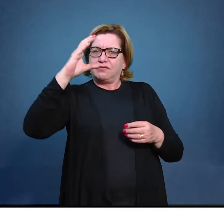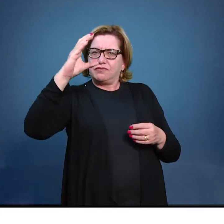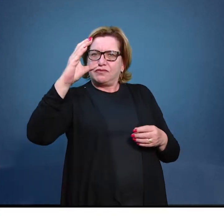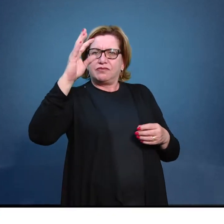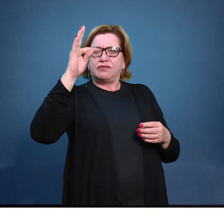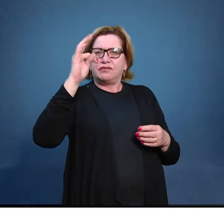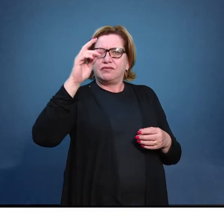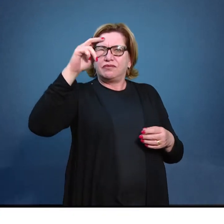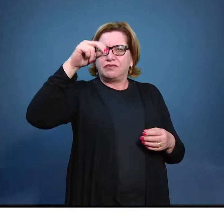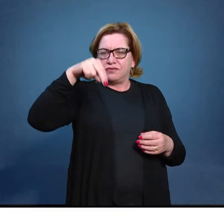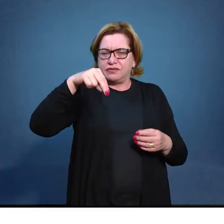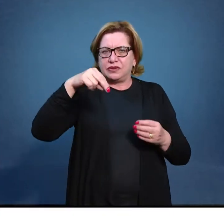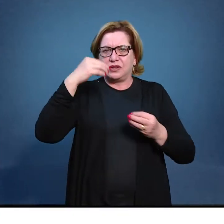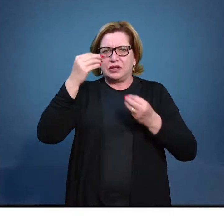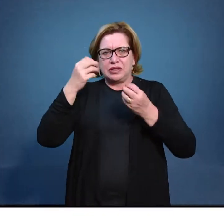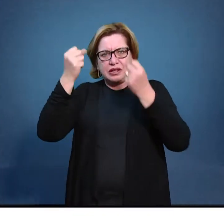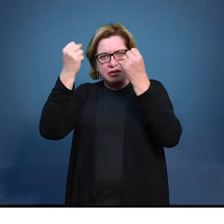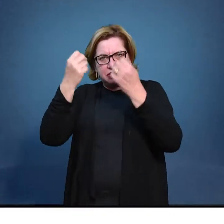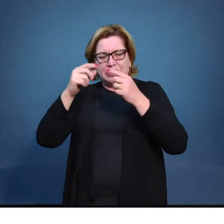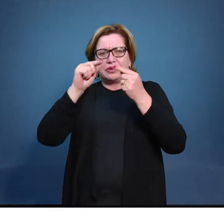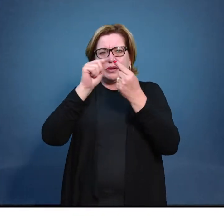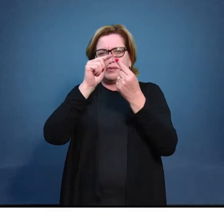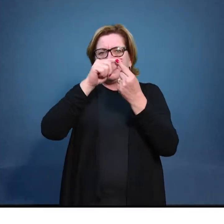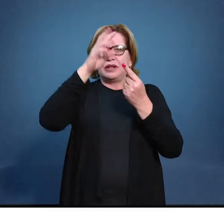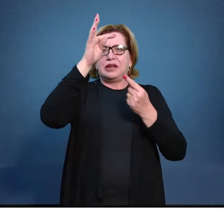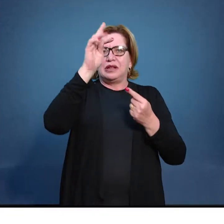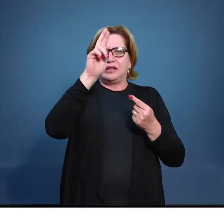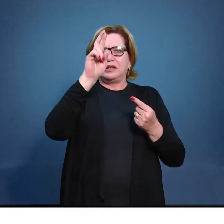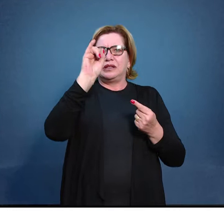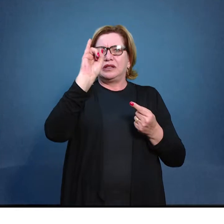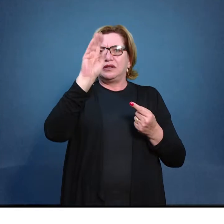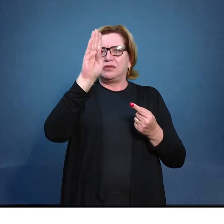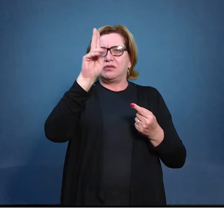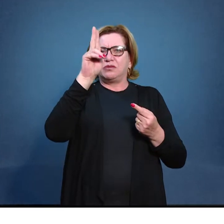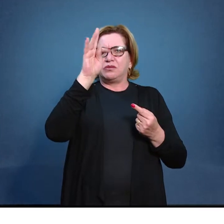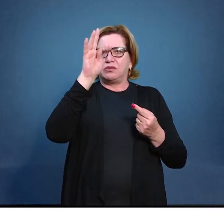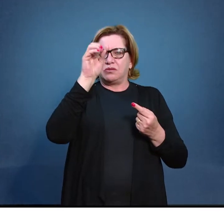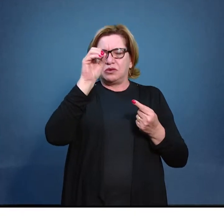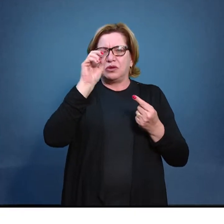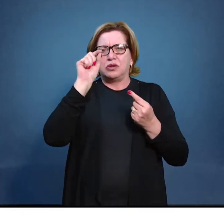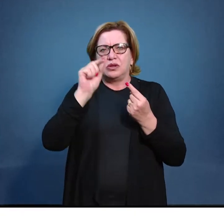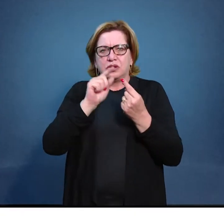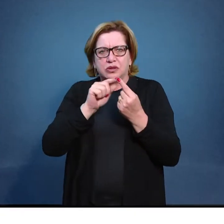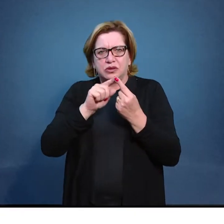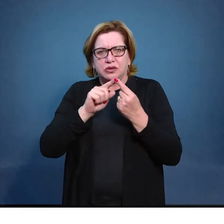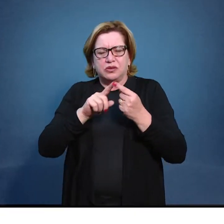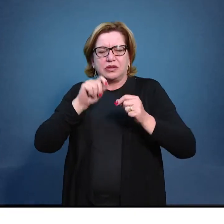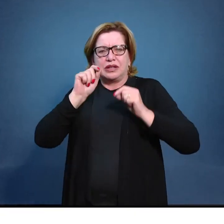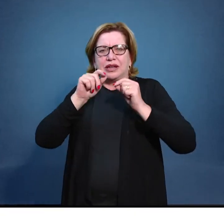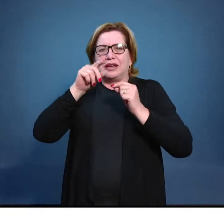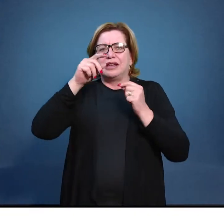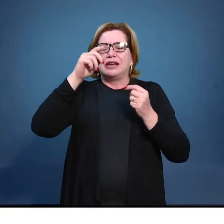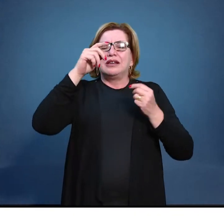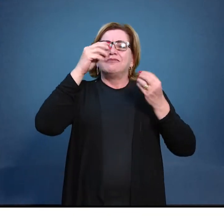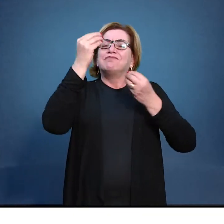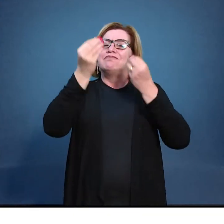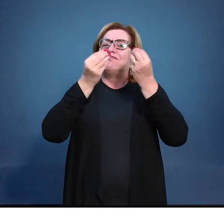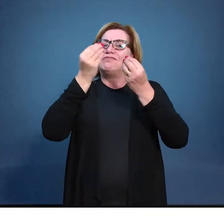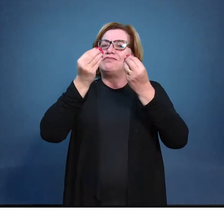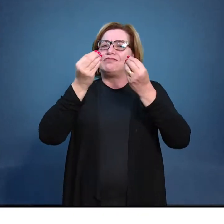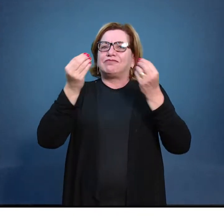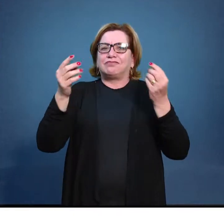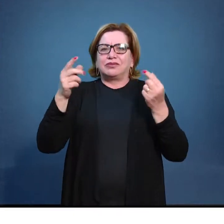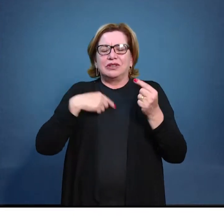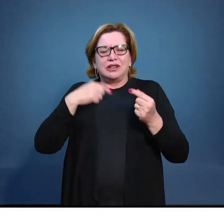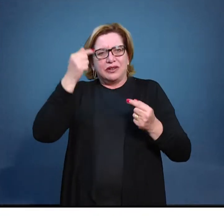ele define tributo como toda prestação pecuniária compulsória. O que é pecuniária compulsória?